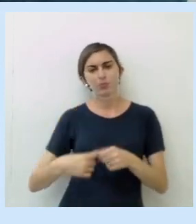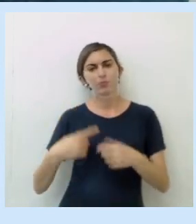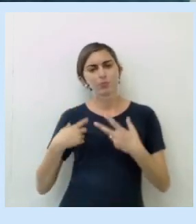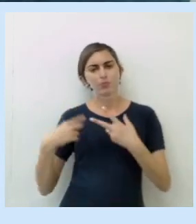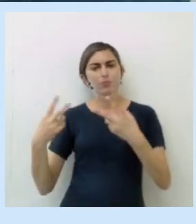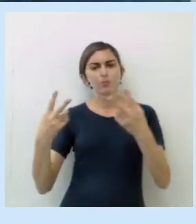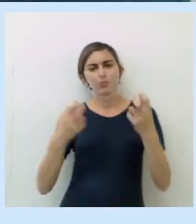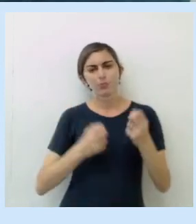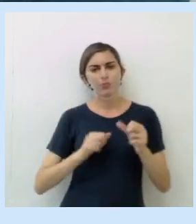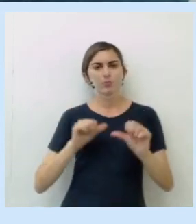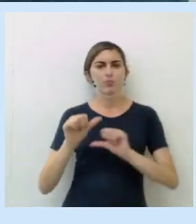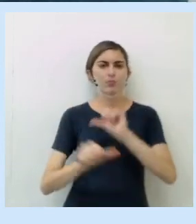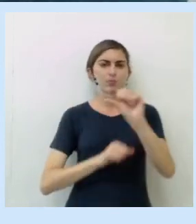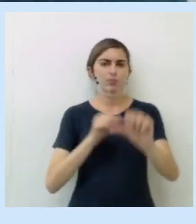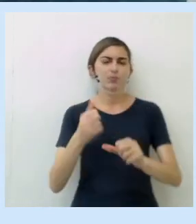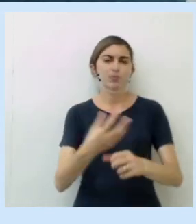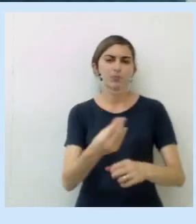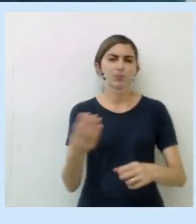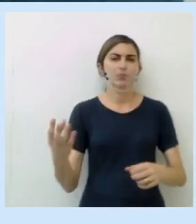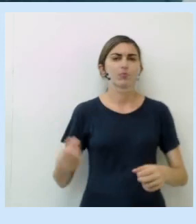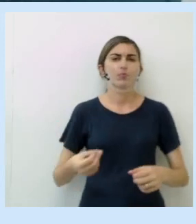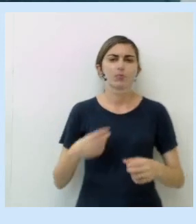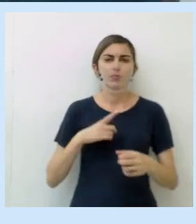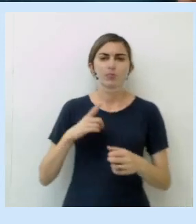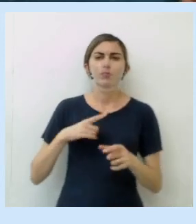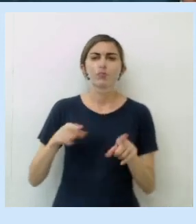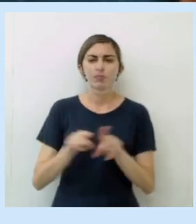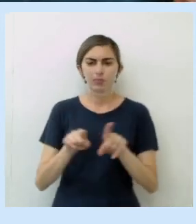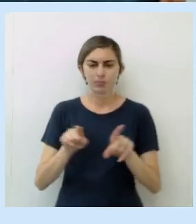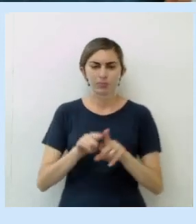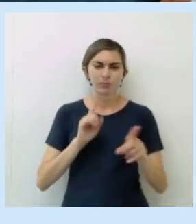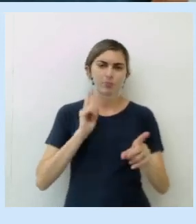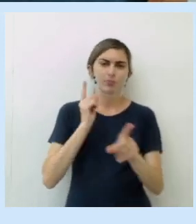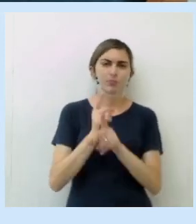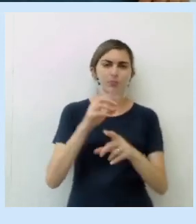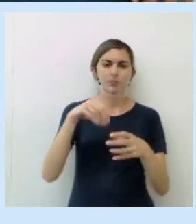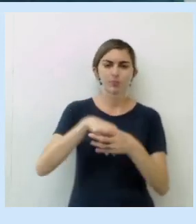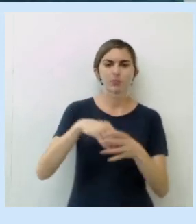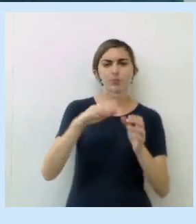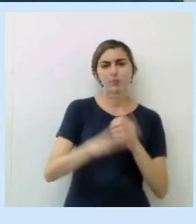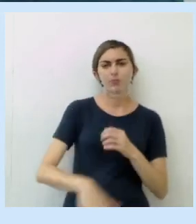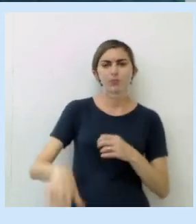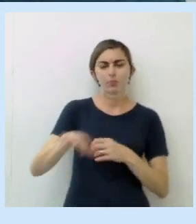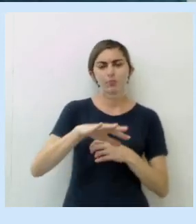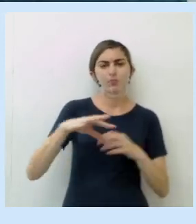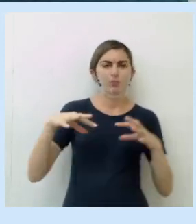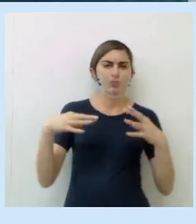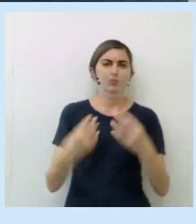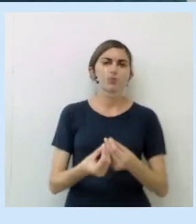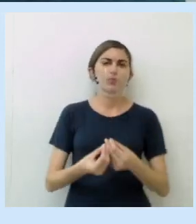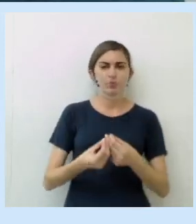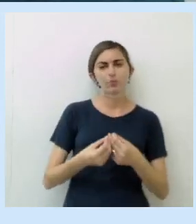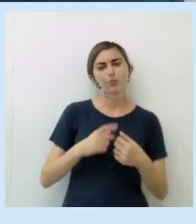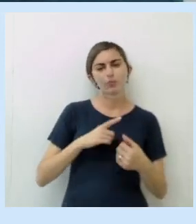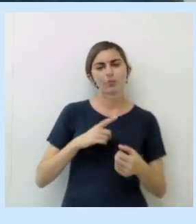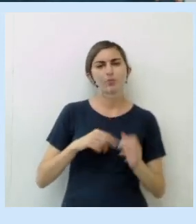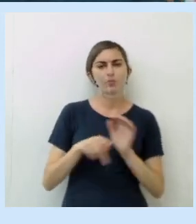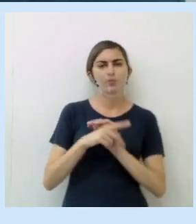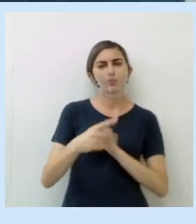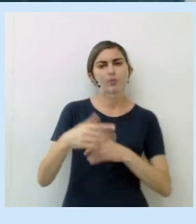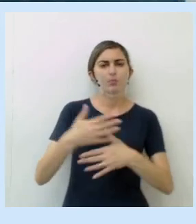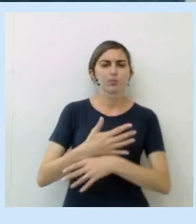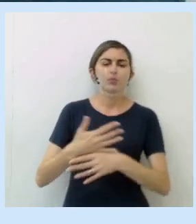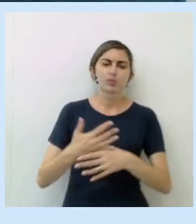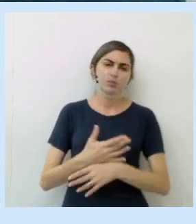área rural ela vem se modernizando muito. Então a gente vai também encontrar dentro dessas áreas rurais todos esses aparatos que a própria